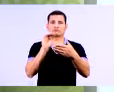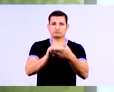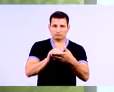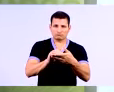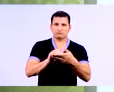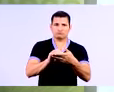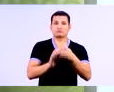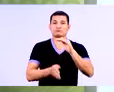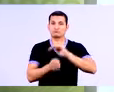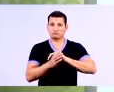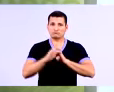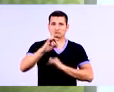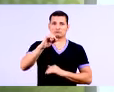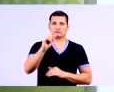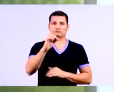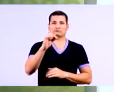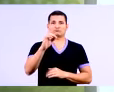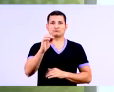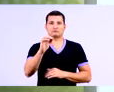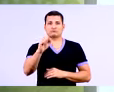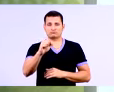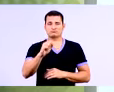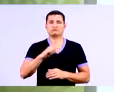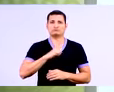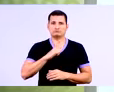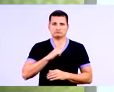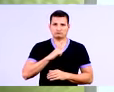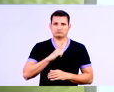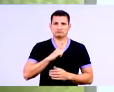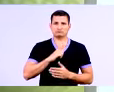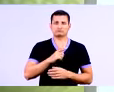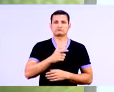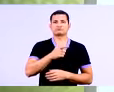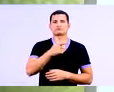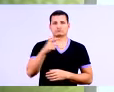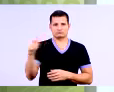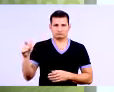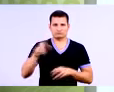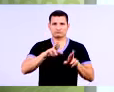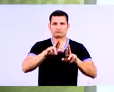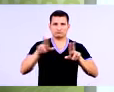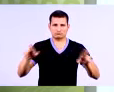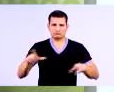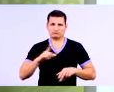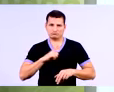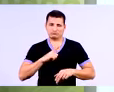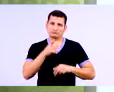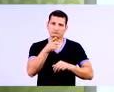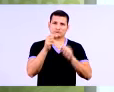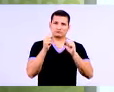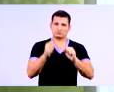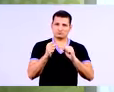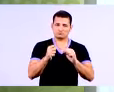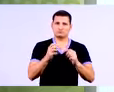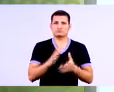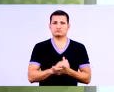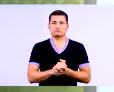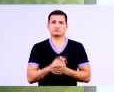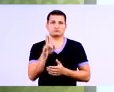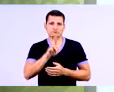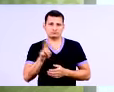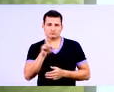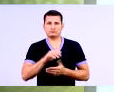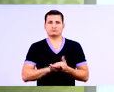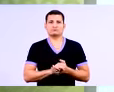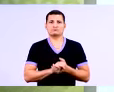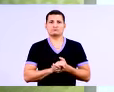uma entrada de dados. Existem, obviamente, muitos outros modelos. Você pode trabalhar com listas,